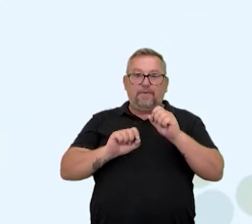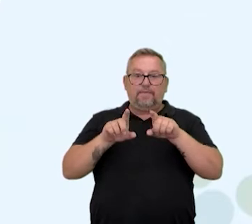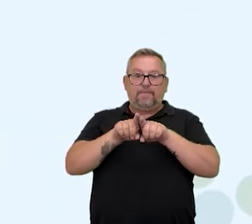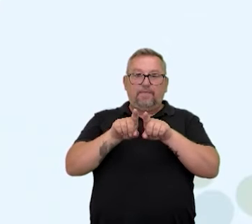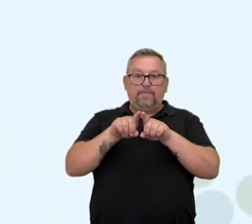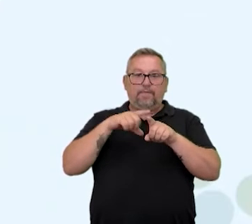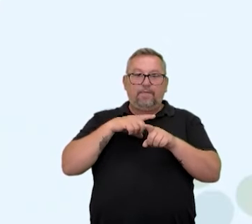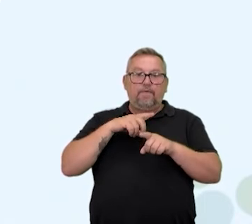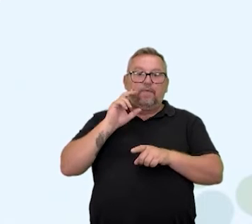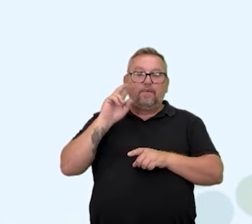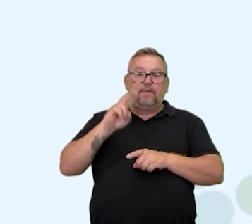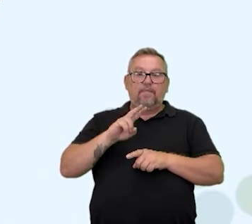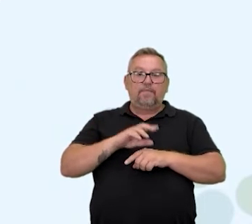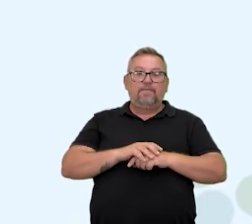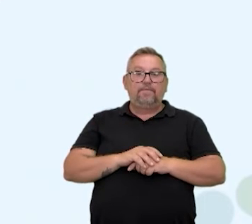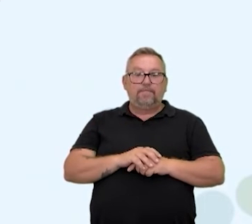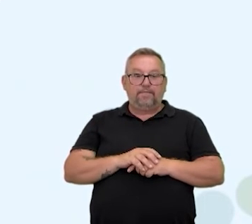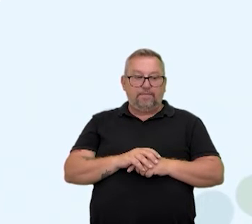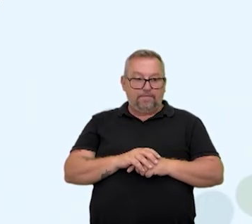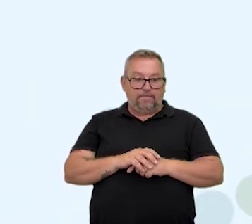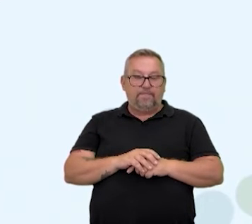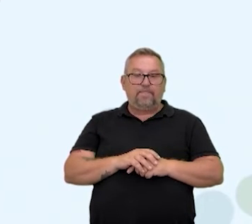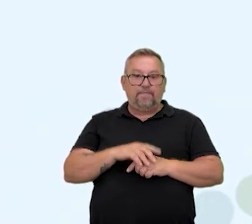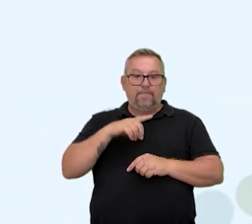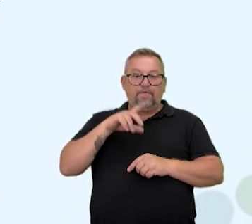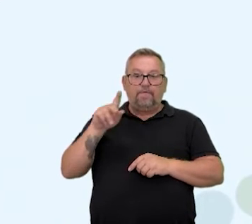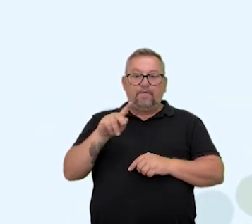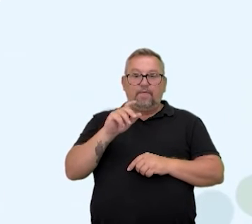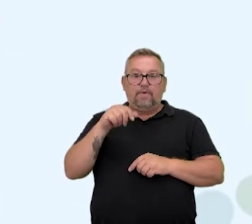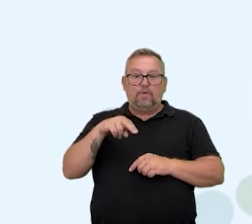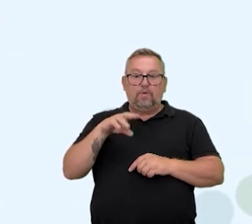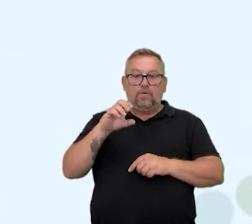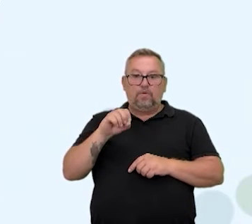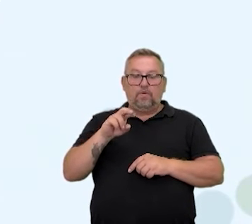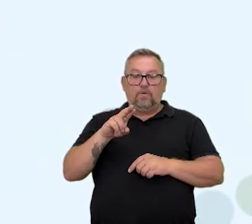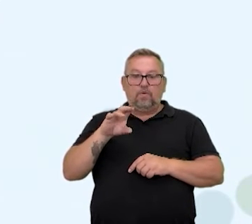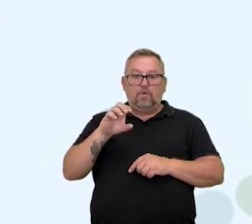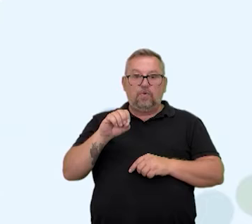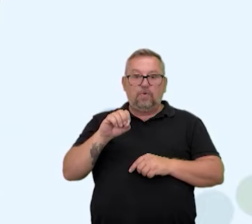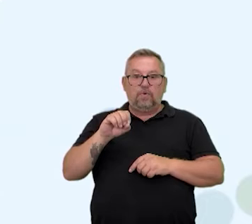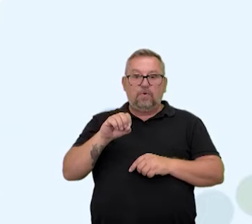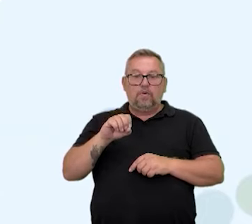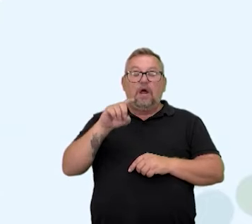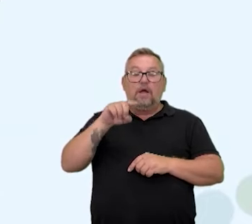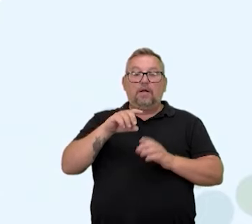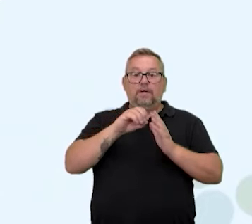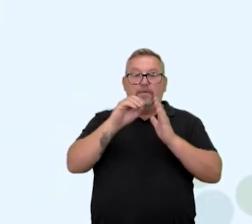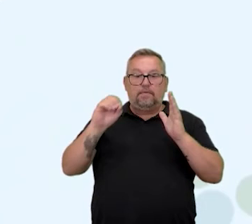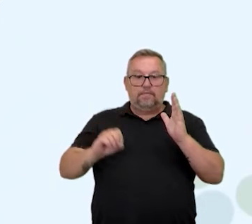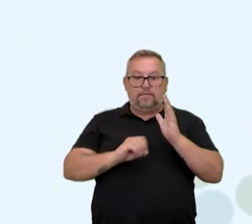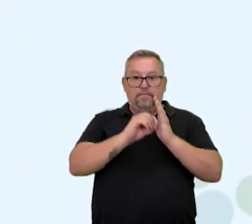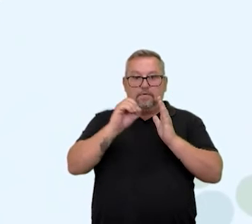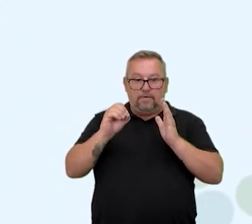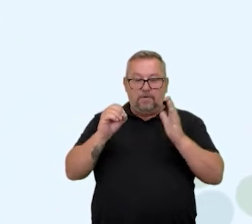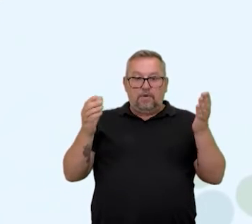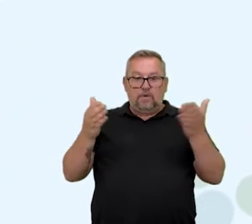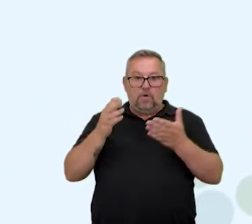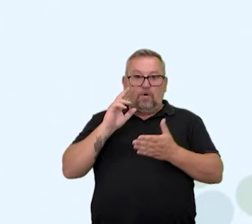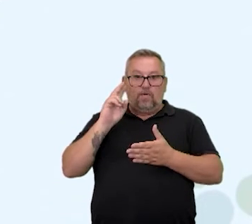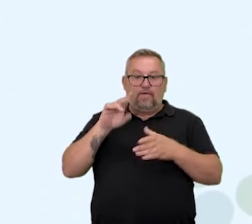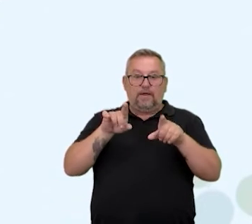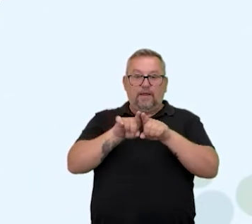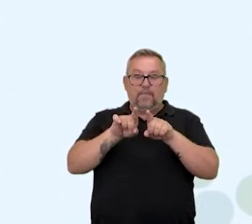tempo geológico da Terra. Eu sou o professor Antônio Russo Júnior, aqui do Centro de Mídias. O aprofundamento